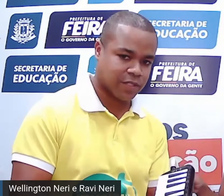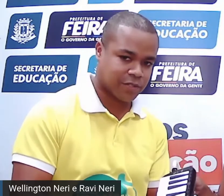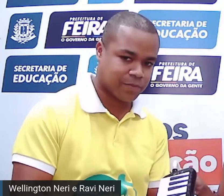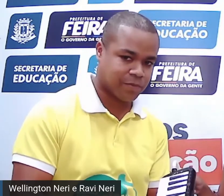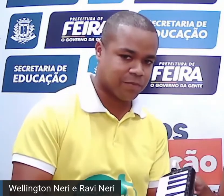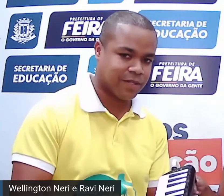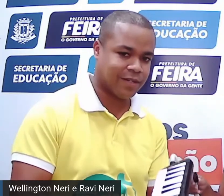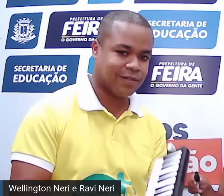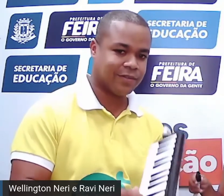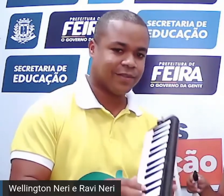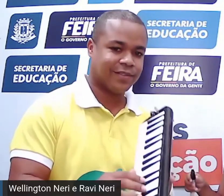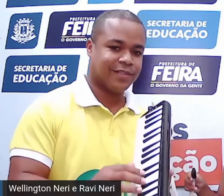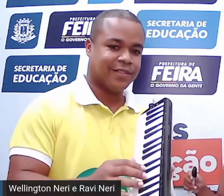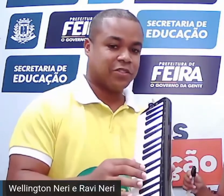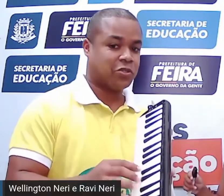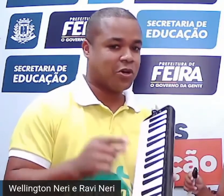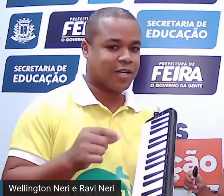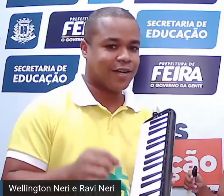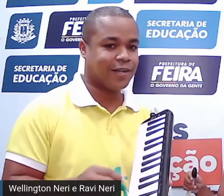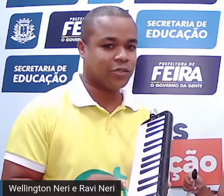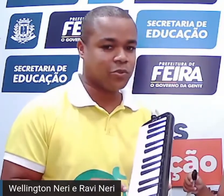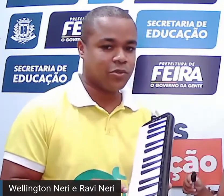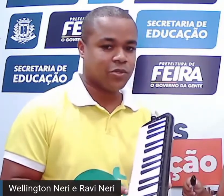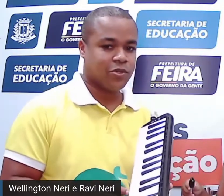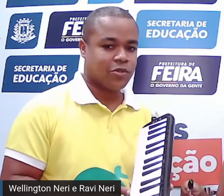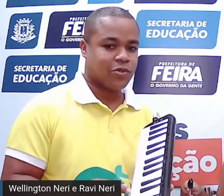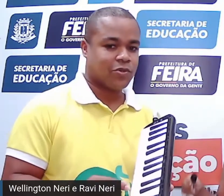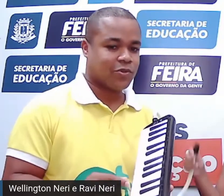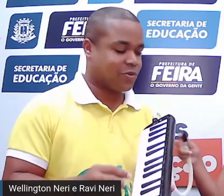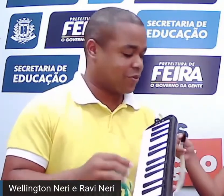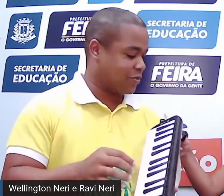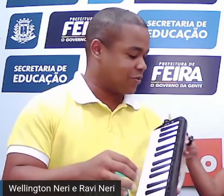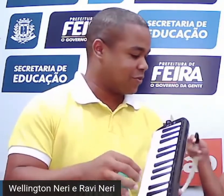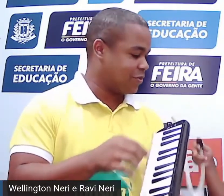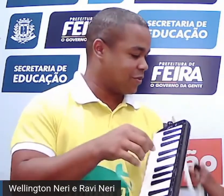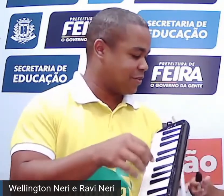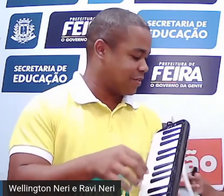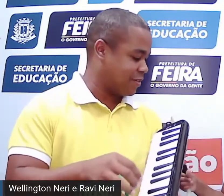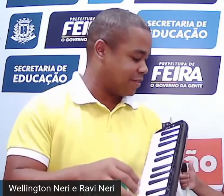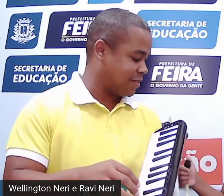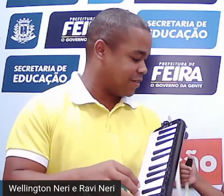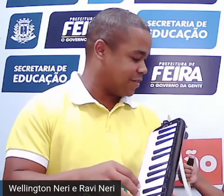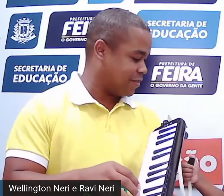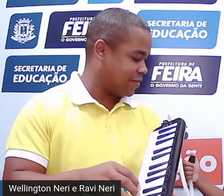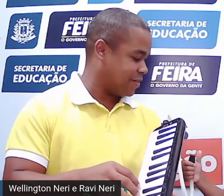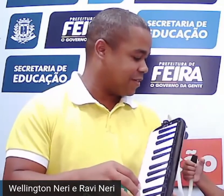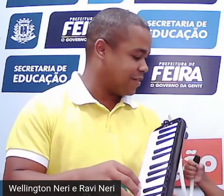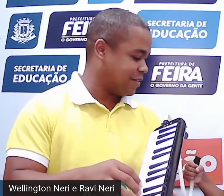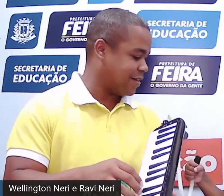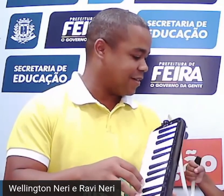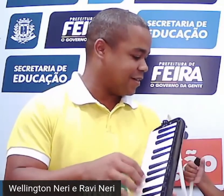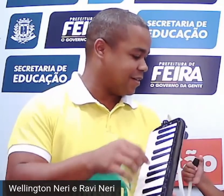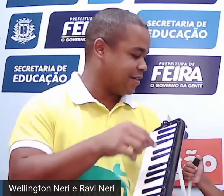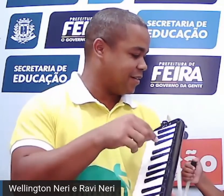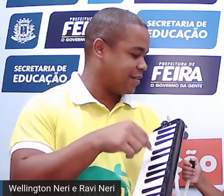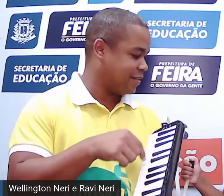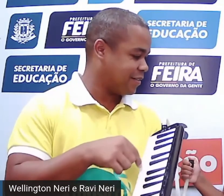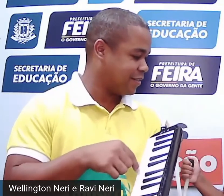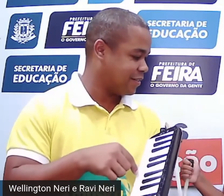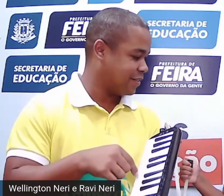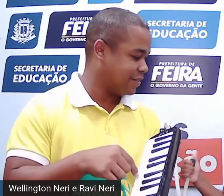Isso, enche o pulmão. Tocando. Aí não precisa chupar